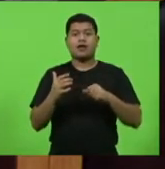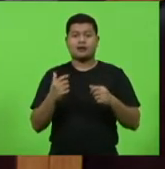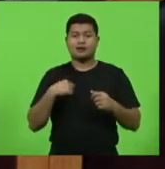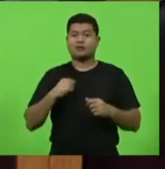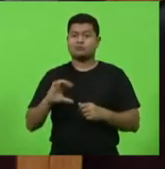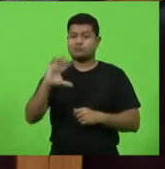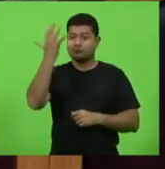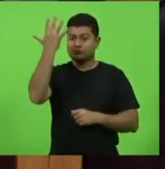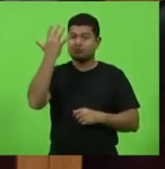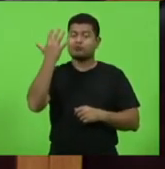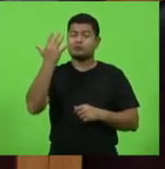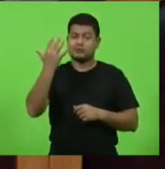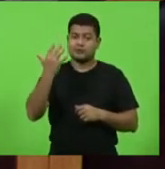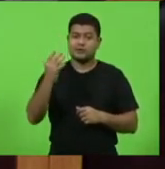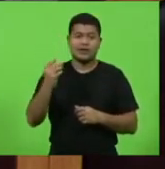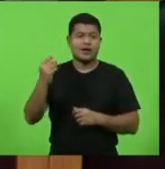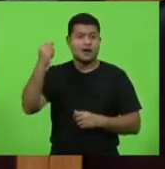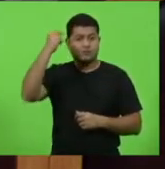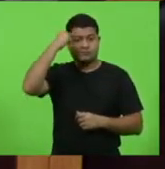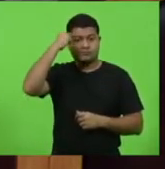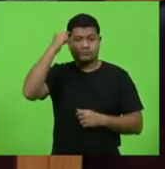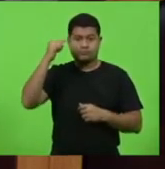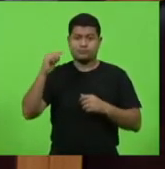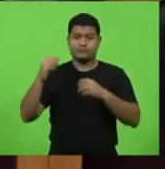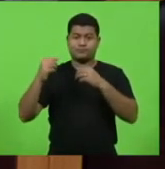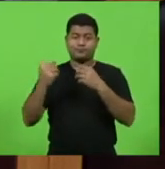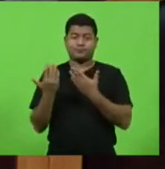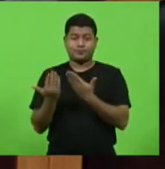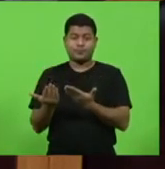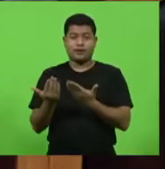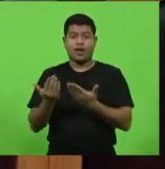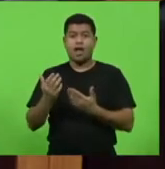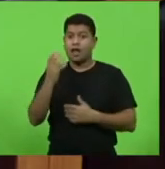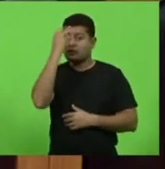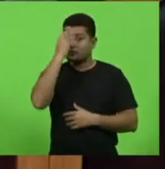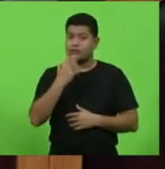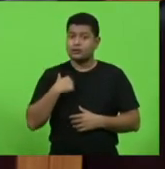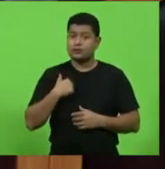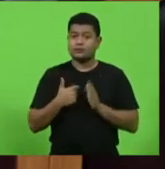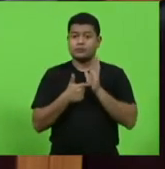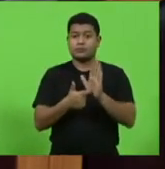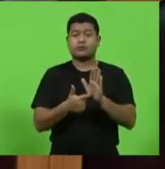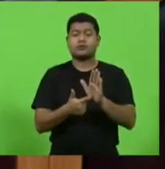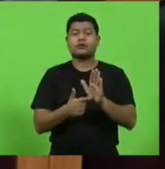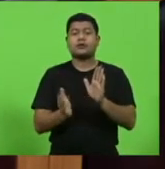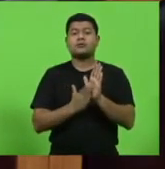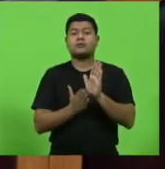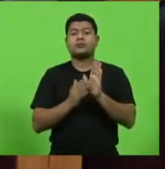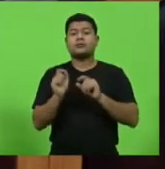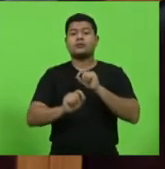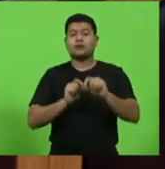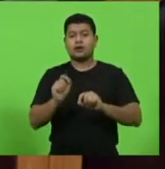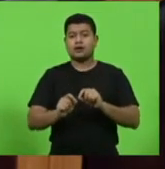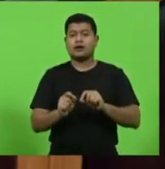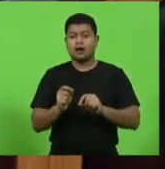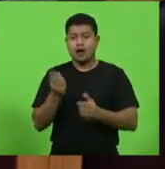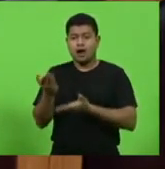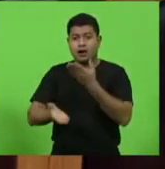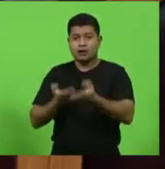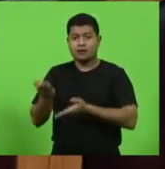é sério, é seríssimo. Naquela oportunidade, apresentei uma indignação propondo ação de atendimento